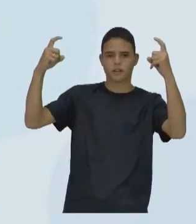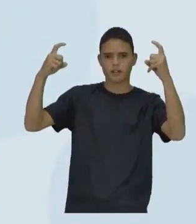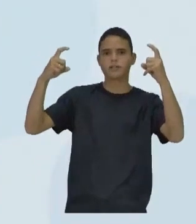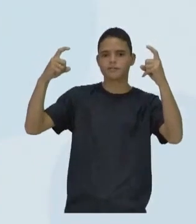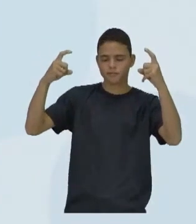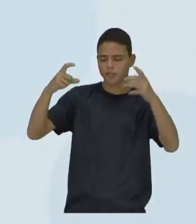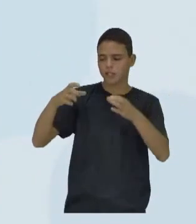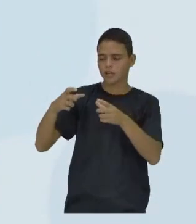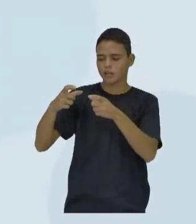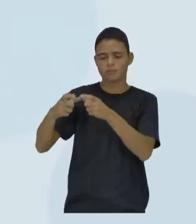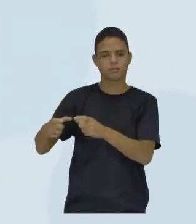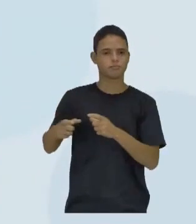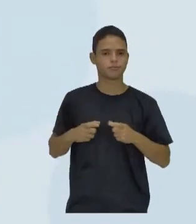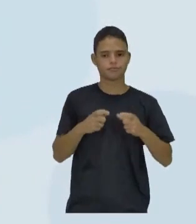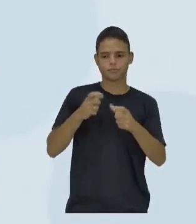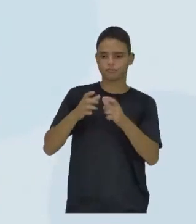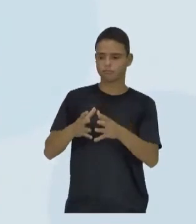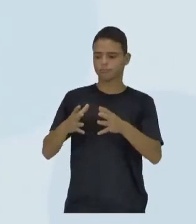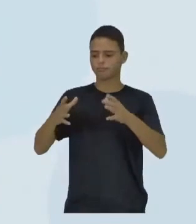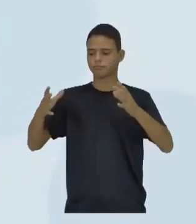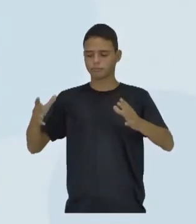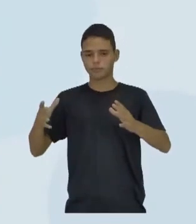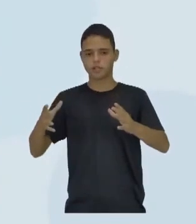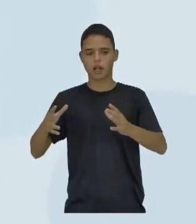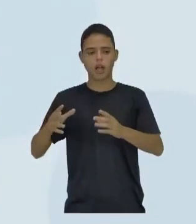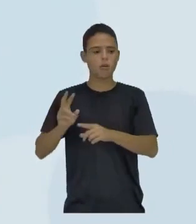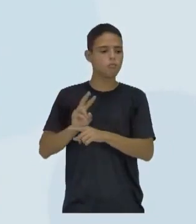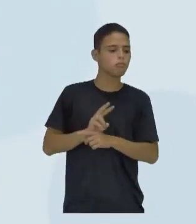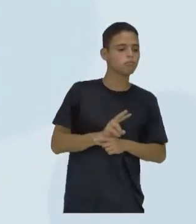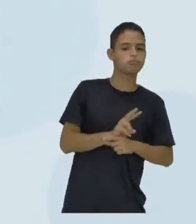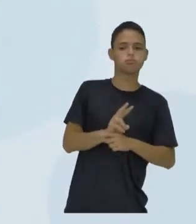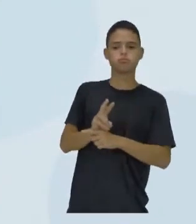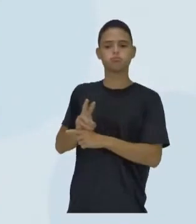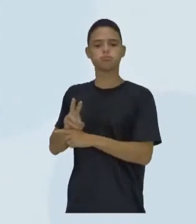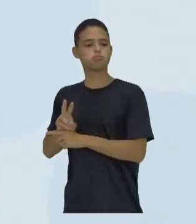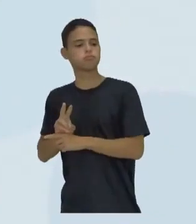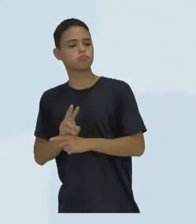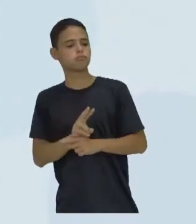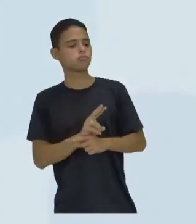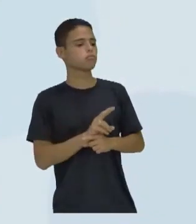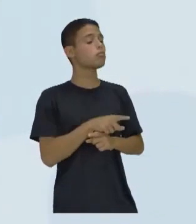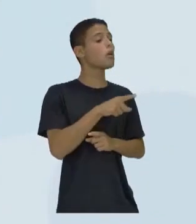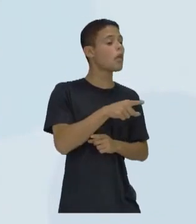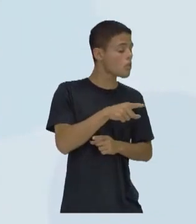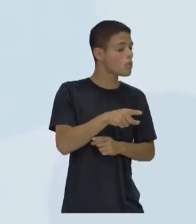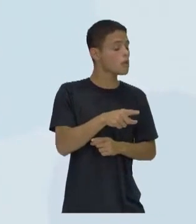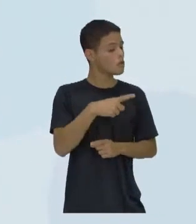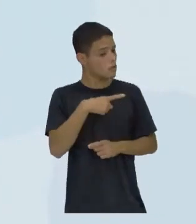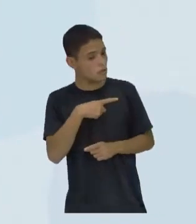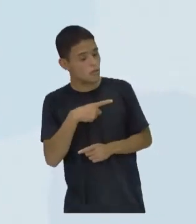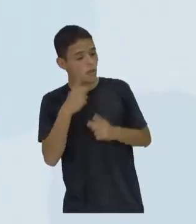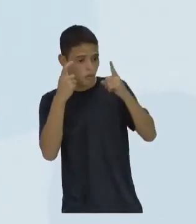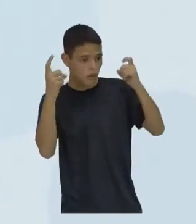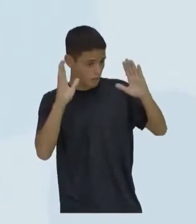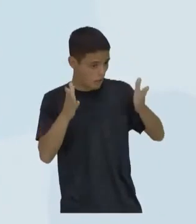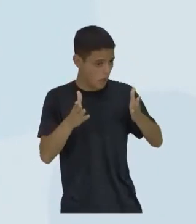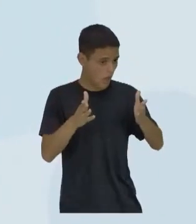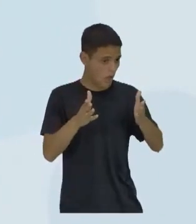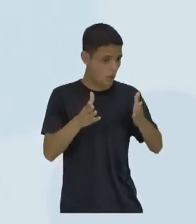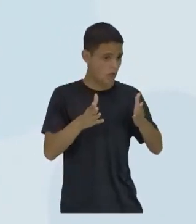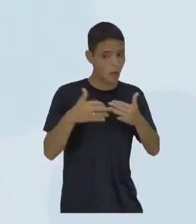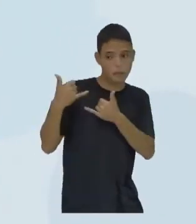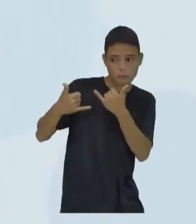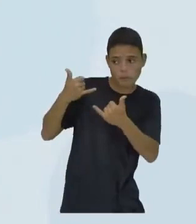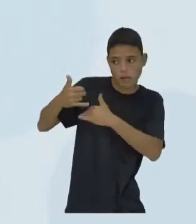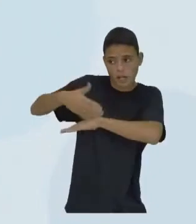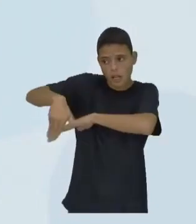pais, compreensivelmente, a pilotar os filhos pelas madrugadas para saber se não sofreram uma violência. Brincar nas ruas